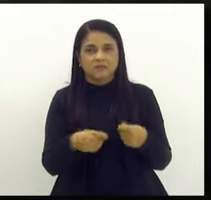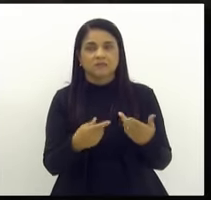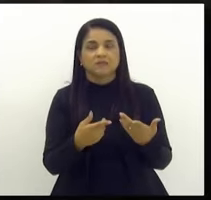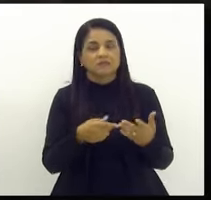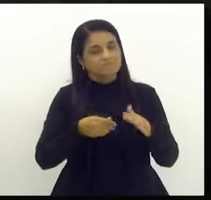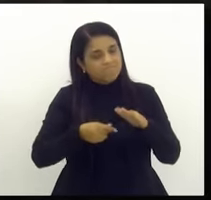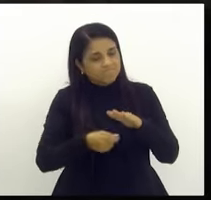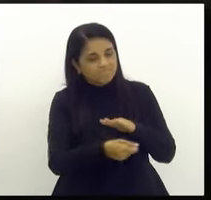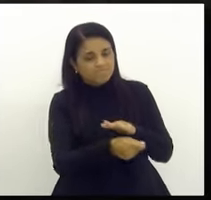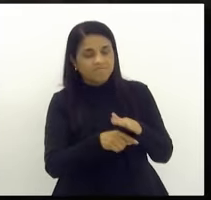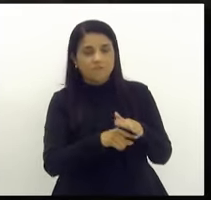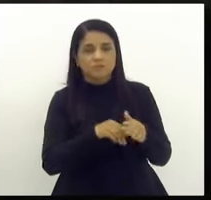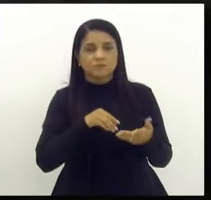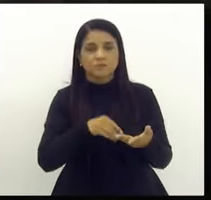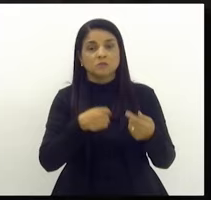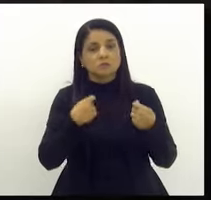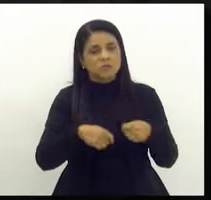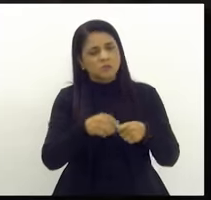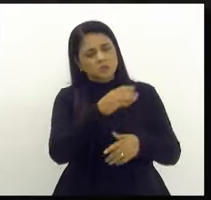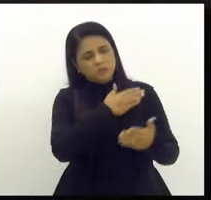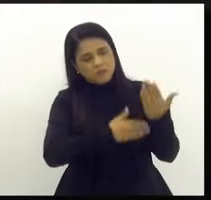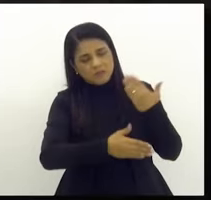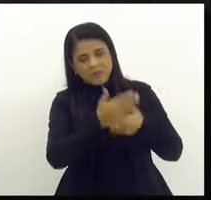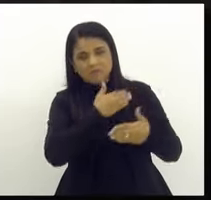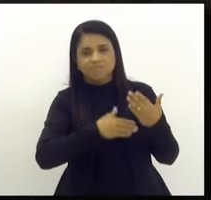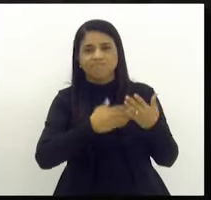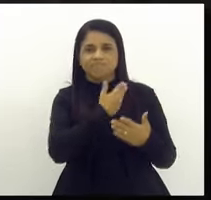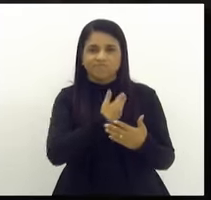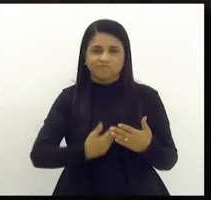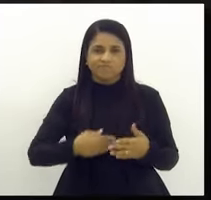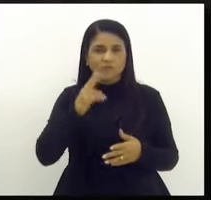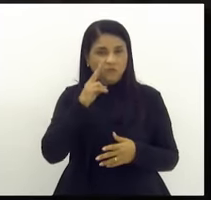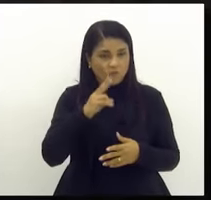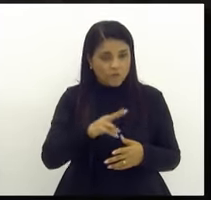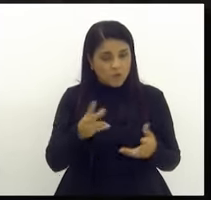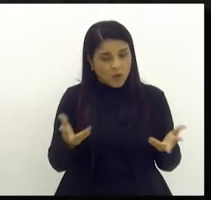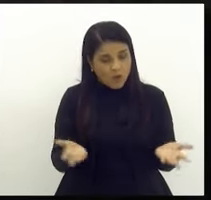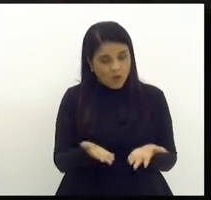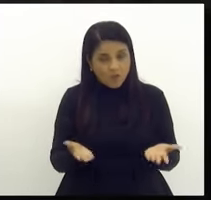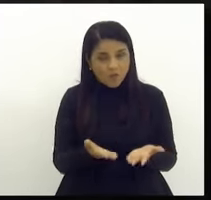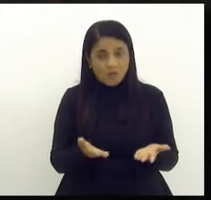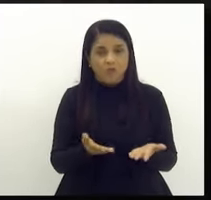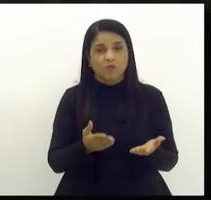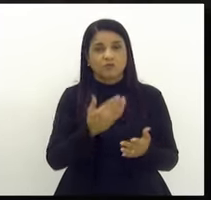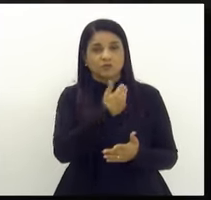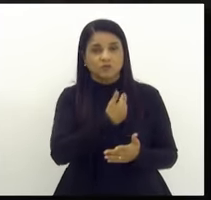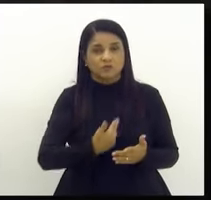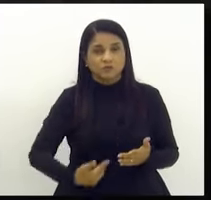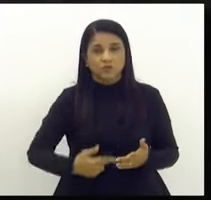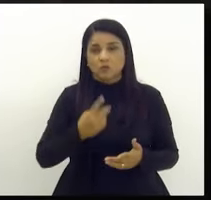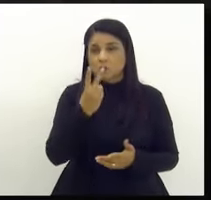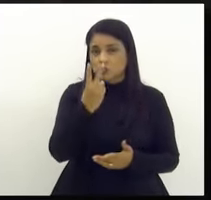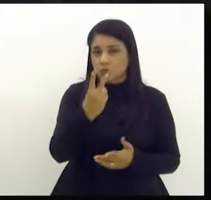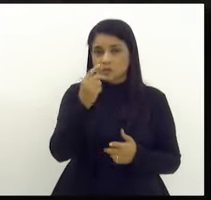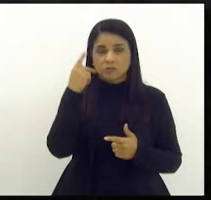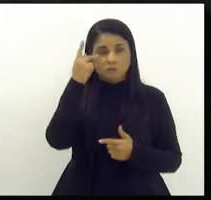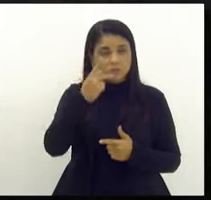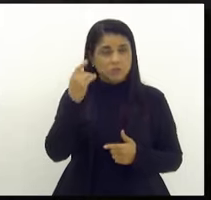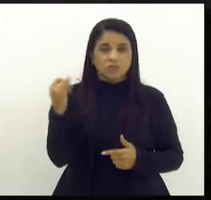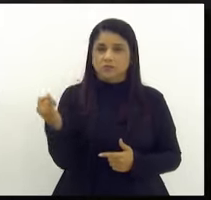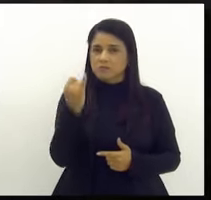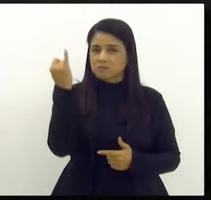a gente viu no governo passado e neste governo hoje que nós temos duas políticas